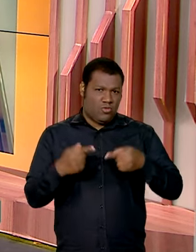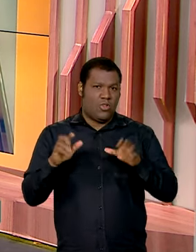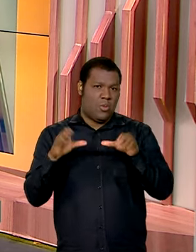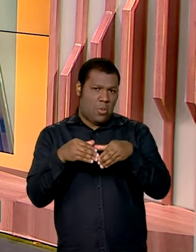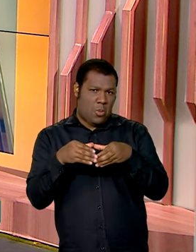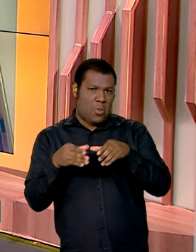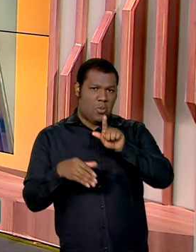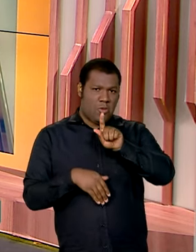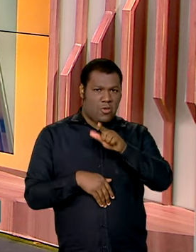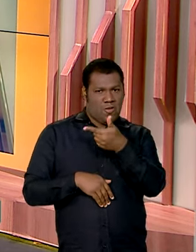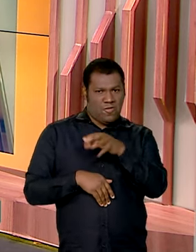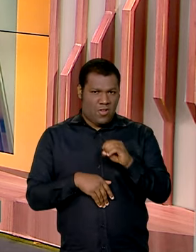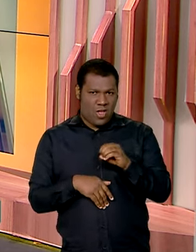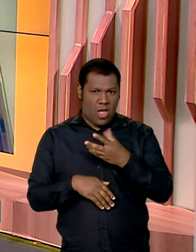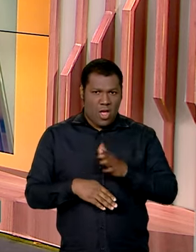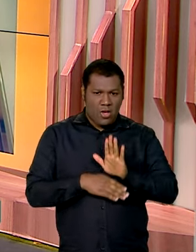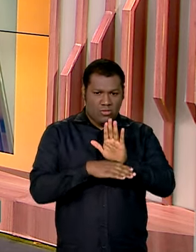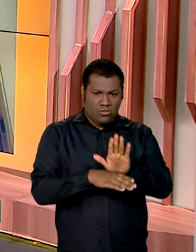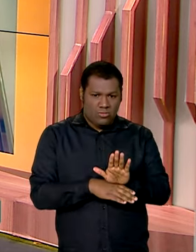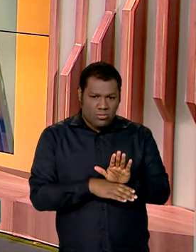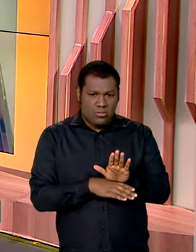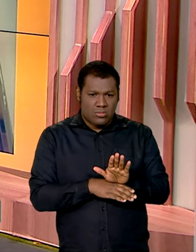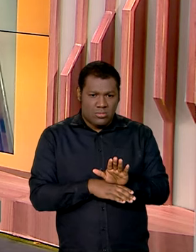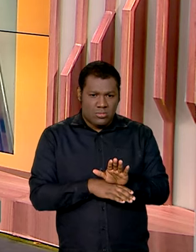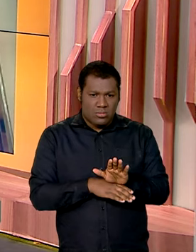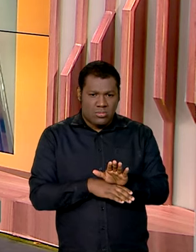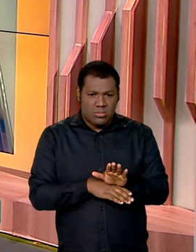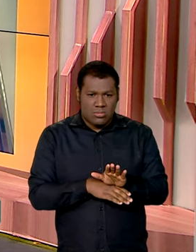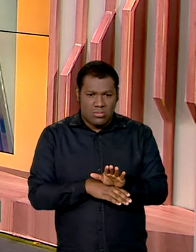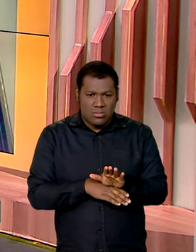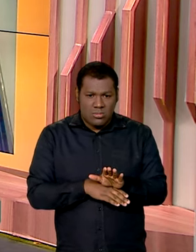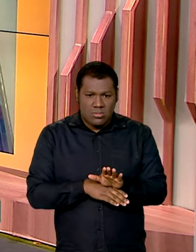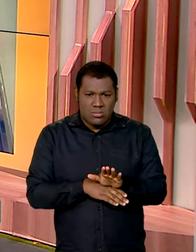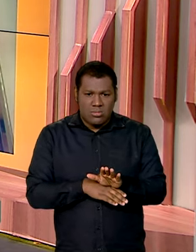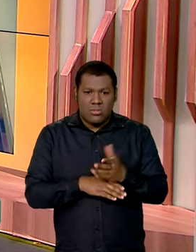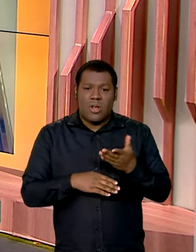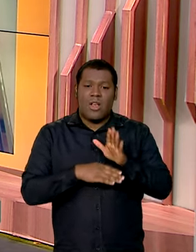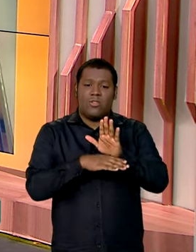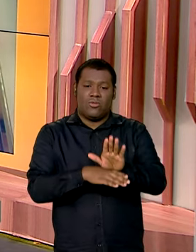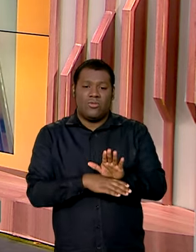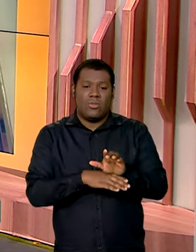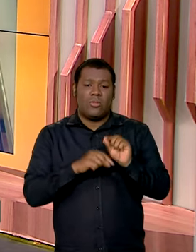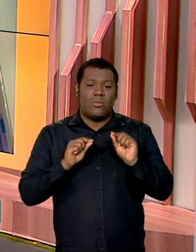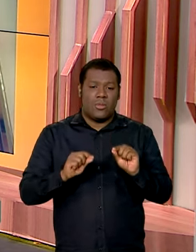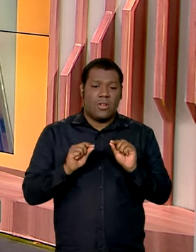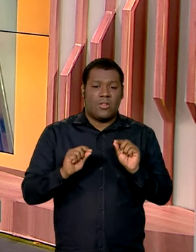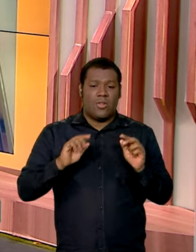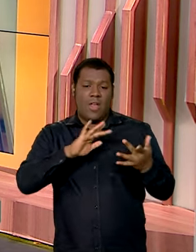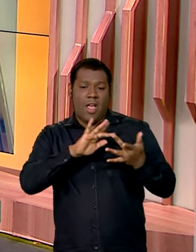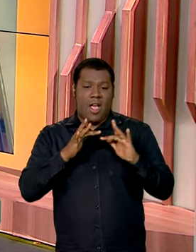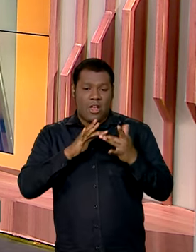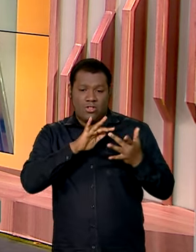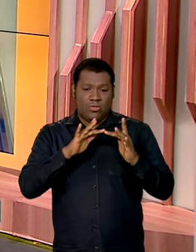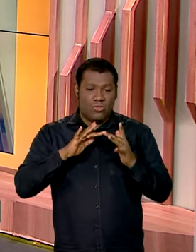senhor acredita que isso pode ajudar a concretizar, de alguma forma, ações globais